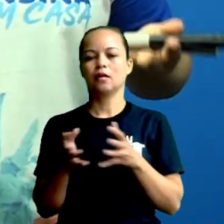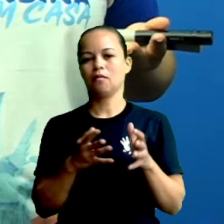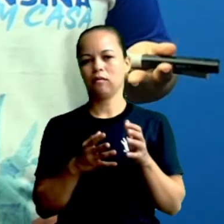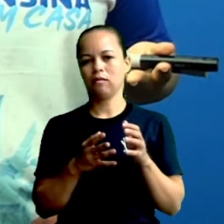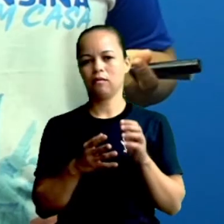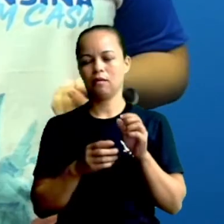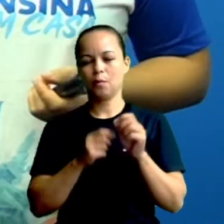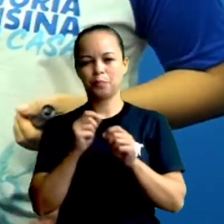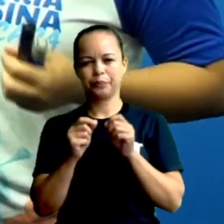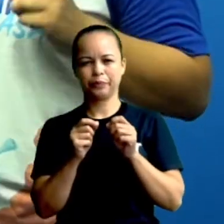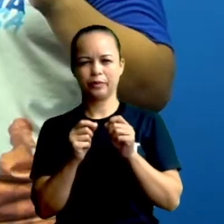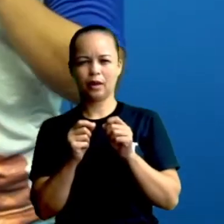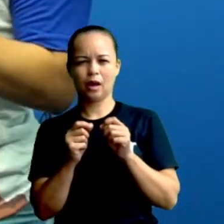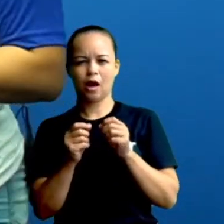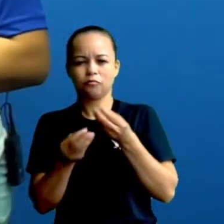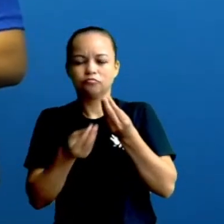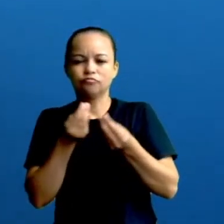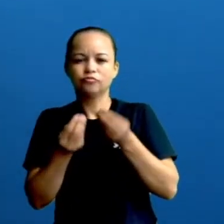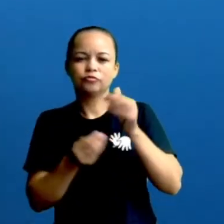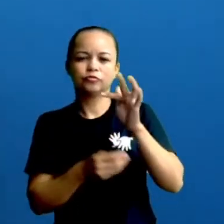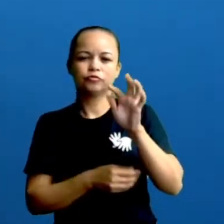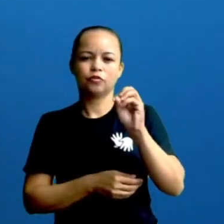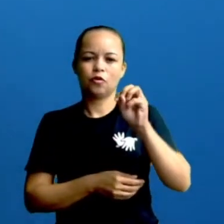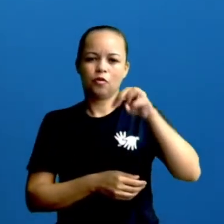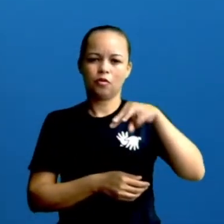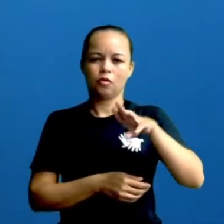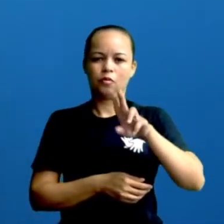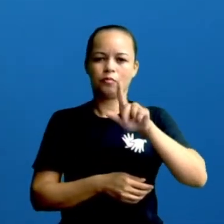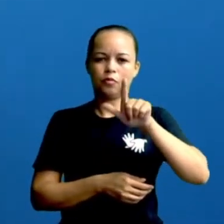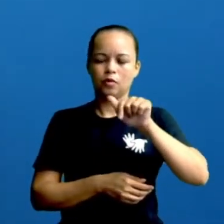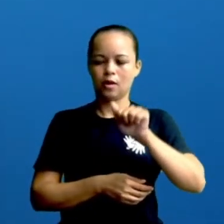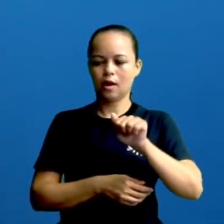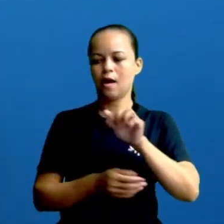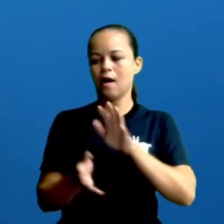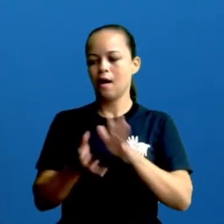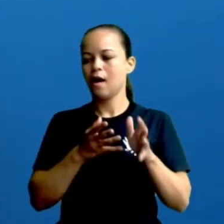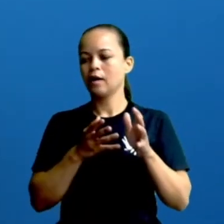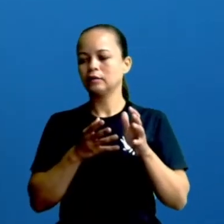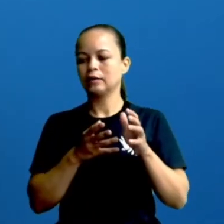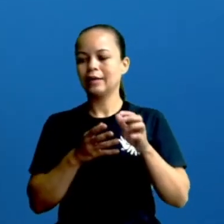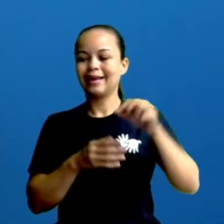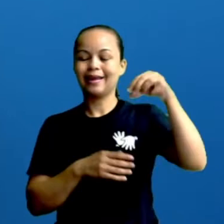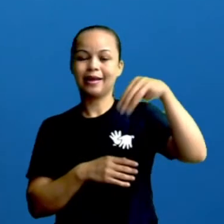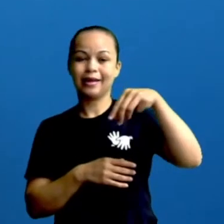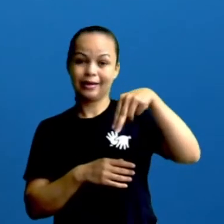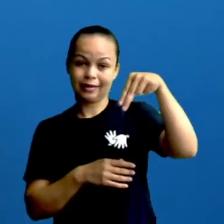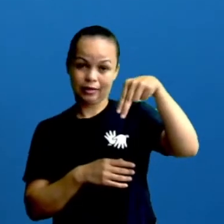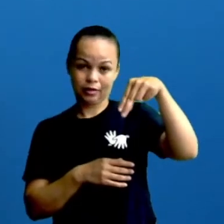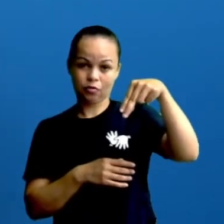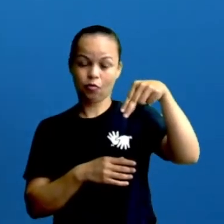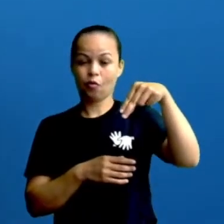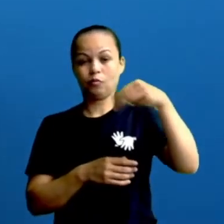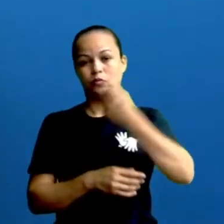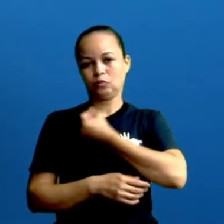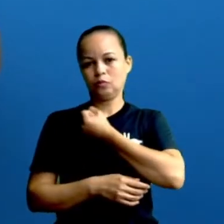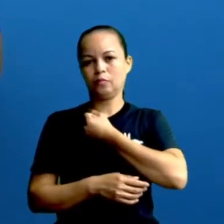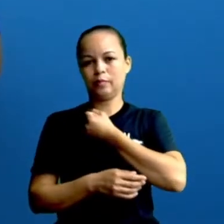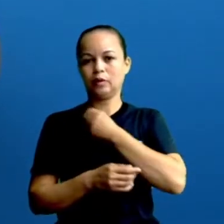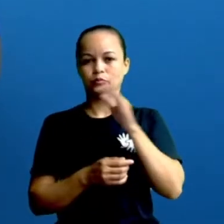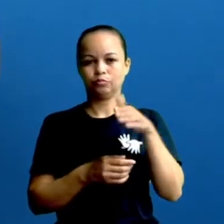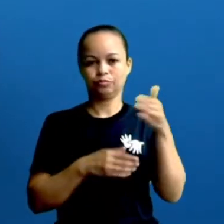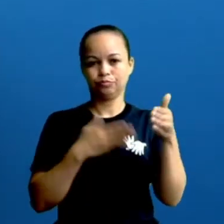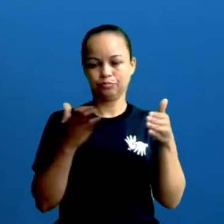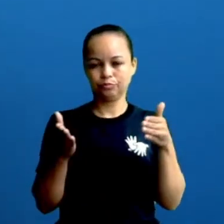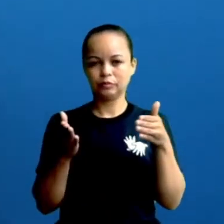na fórmula, ele sempre coloca assim, n como o número de laterais. Então, se eu tenho